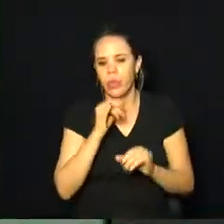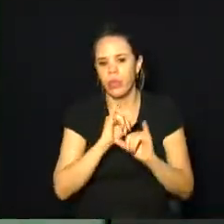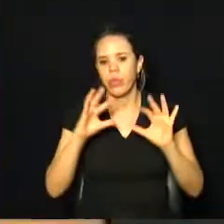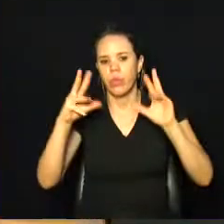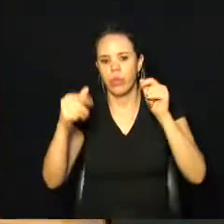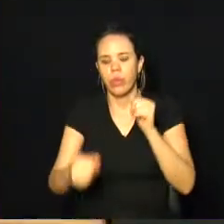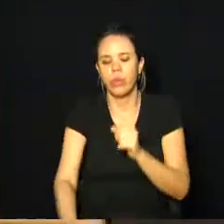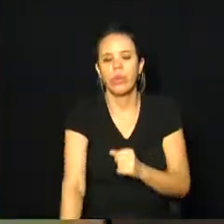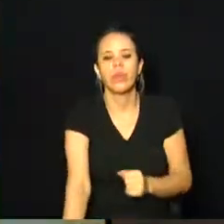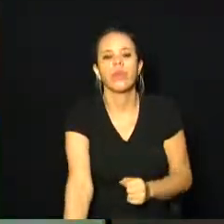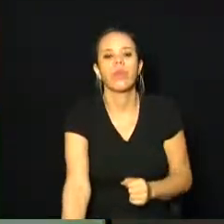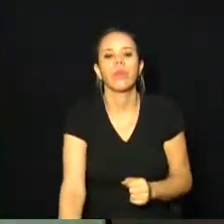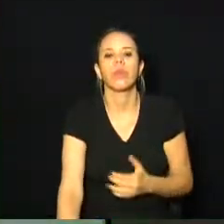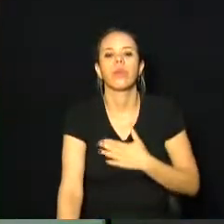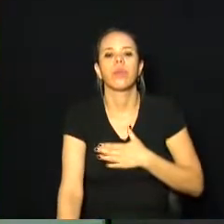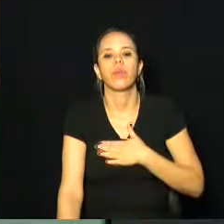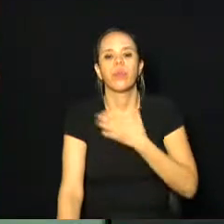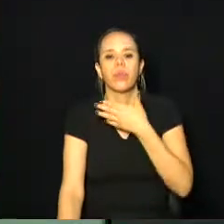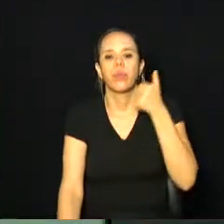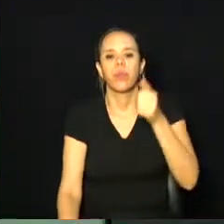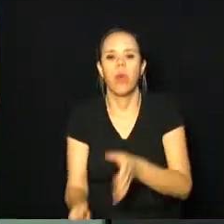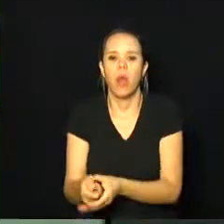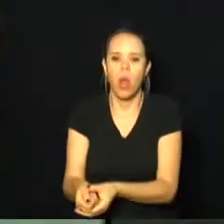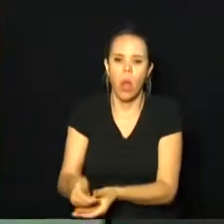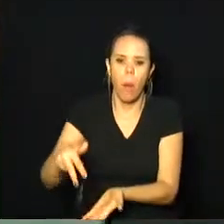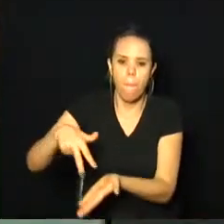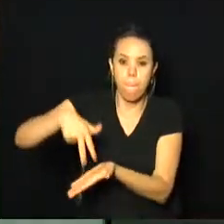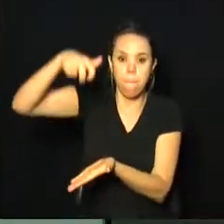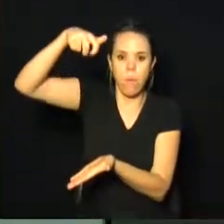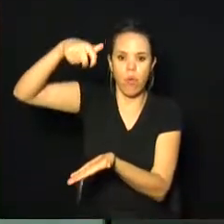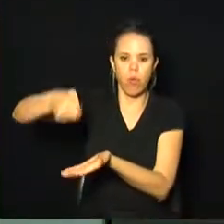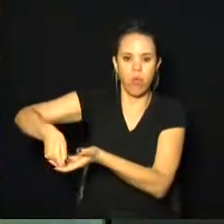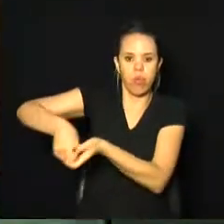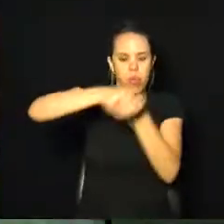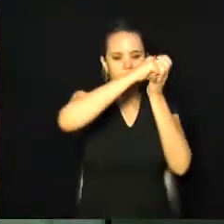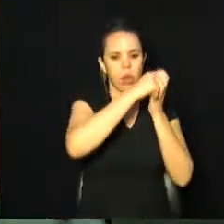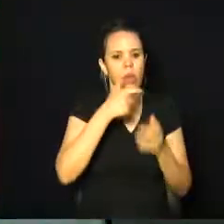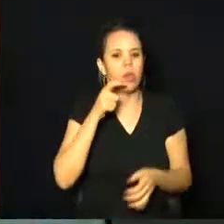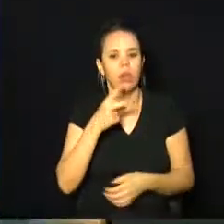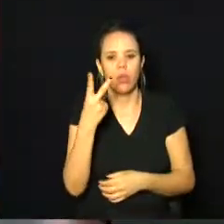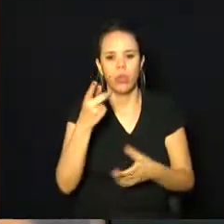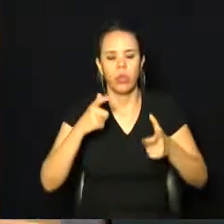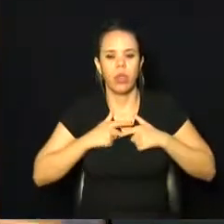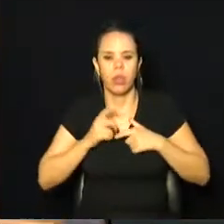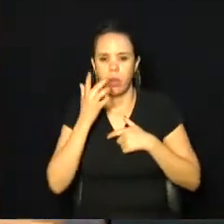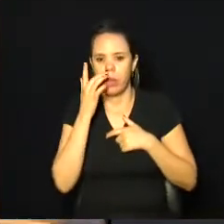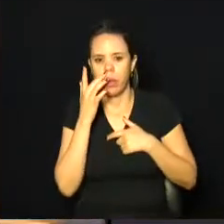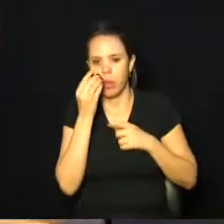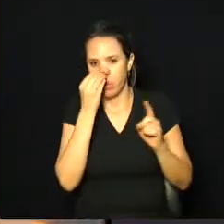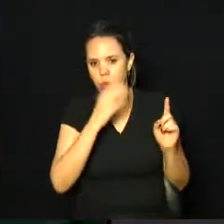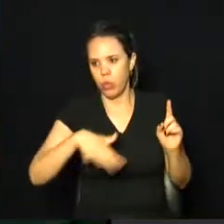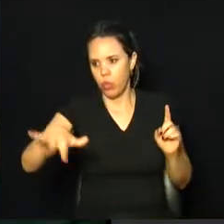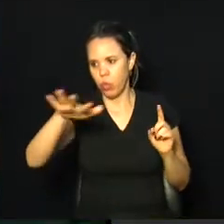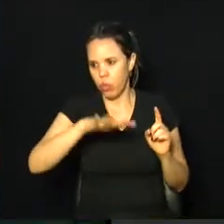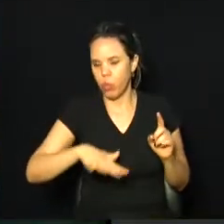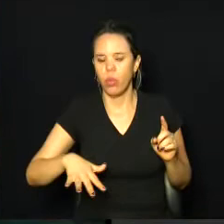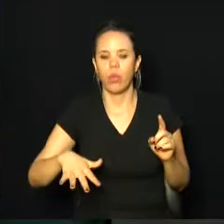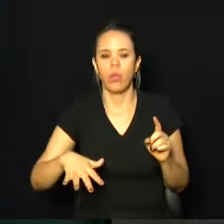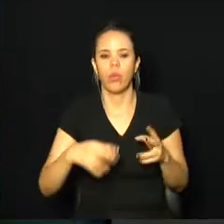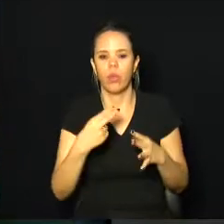que para mim é o melhor levantador de todos os tempos, porque além de ganhar 2 medalhas de ouro, não desfazendo dos outros, Ricardinho,